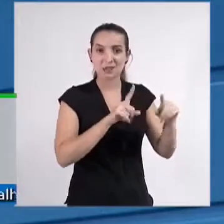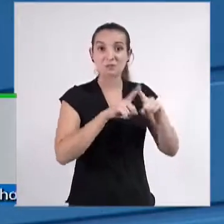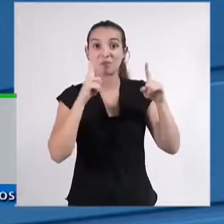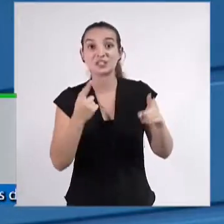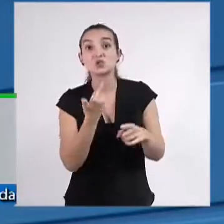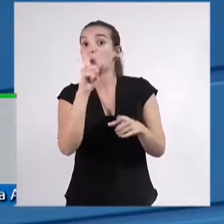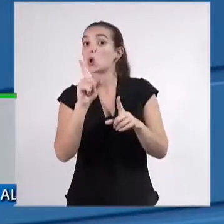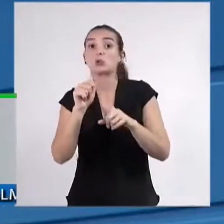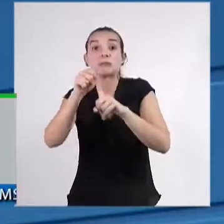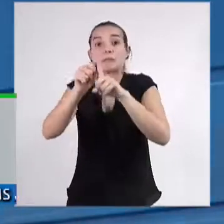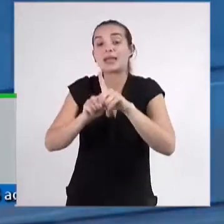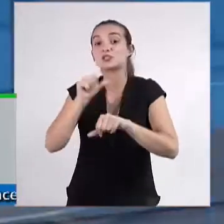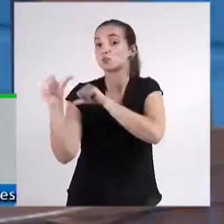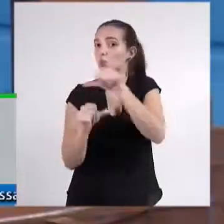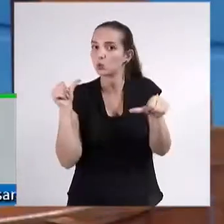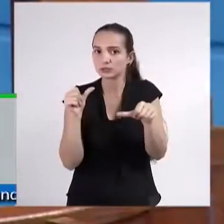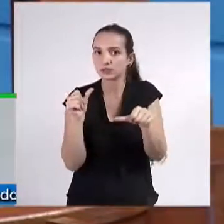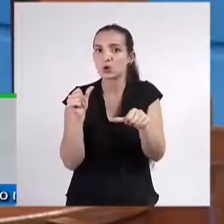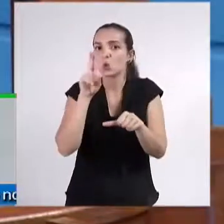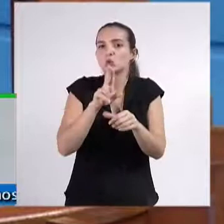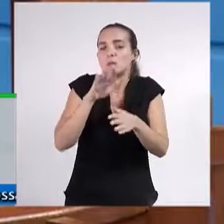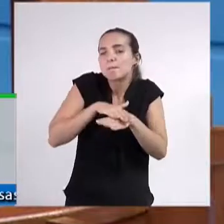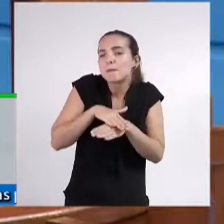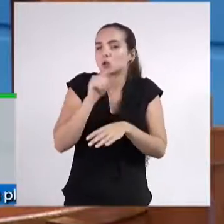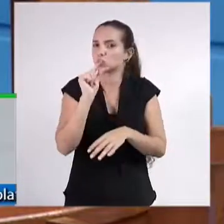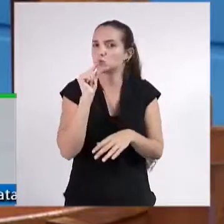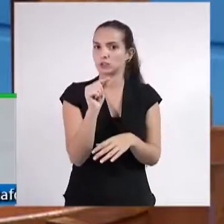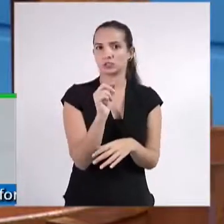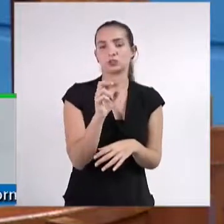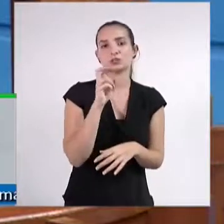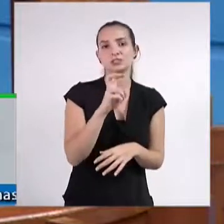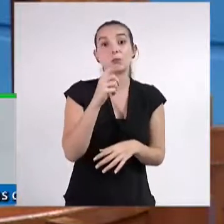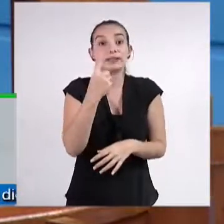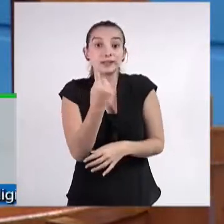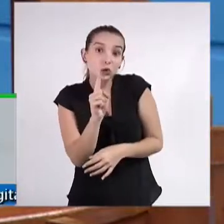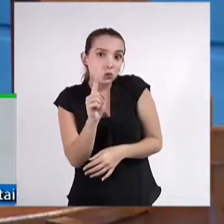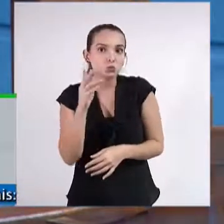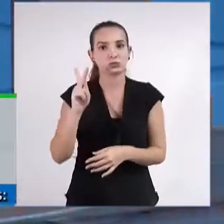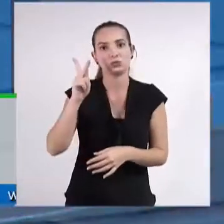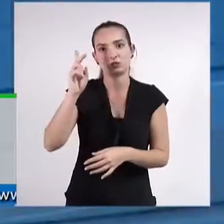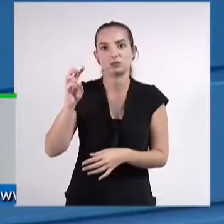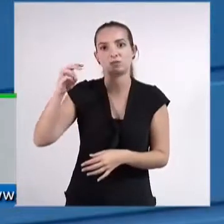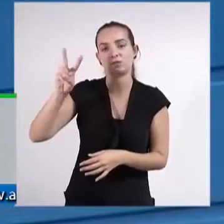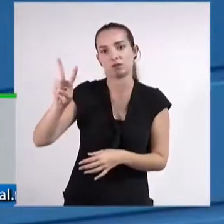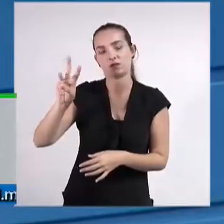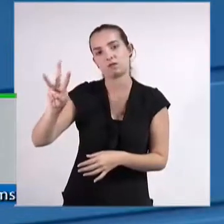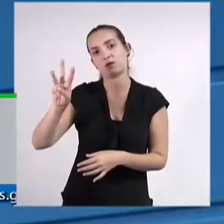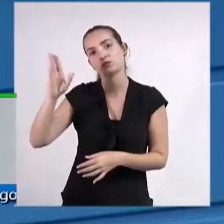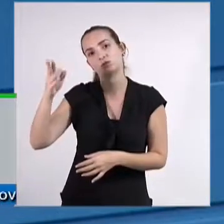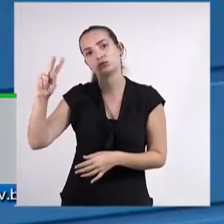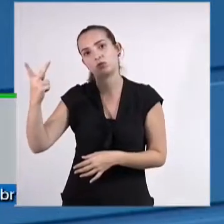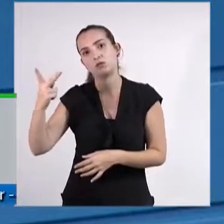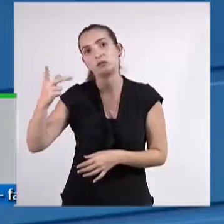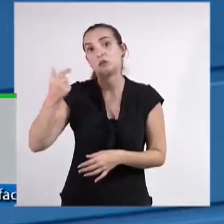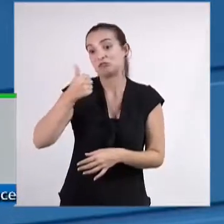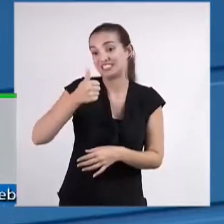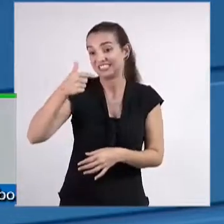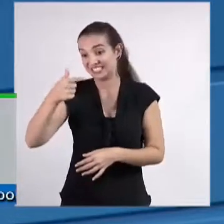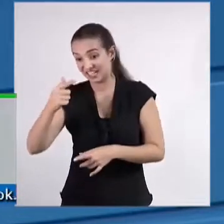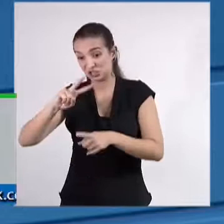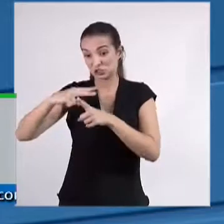até estudar aqui uma proposta para encaminhar para o Executivo, já que isso tem que ser regulamentado por lei e